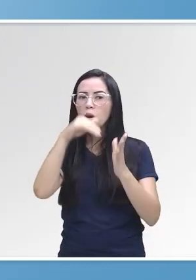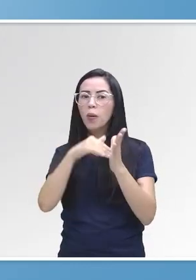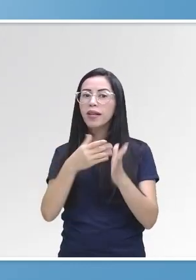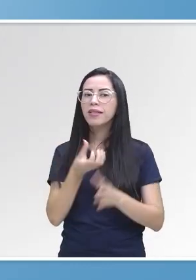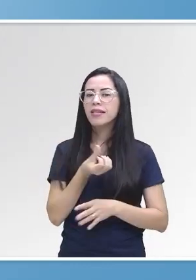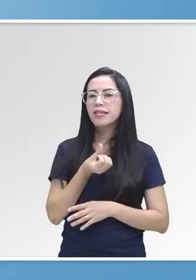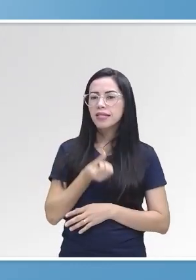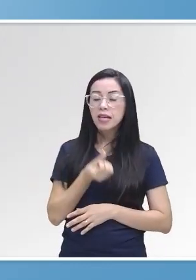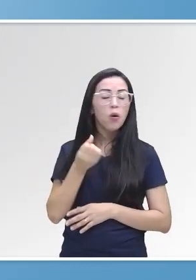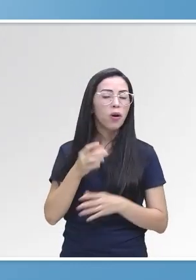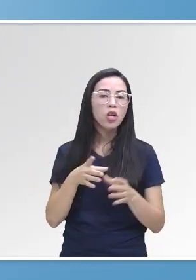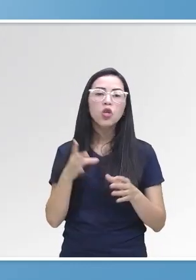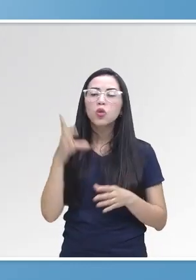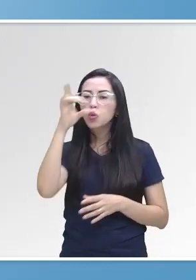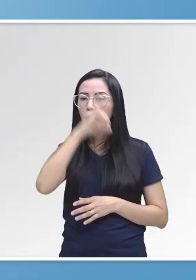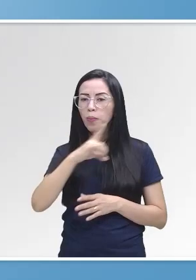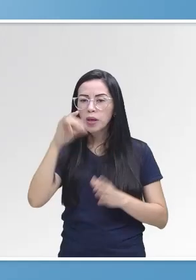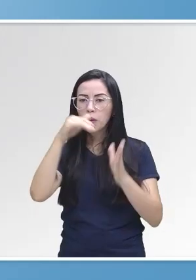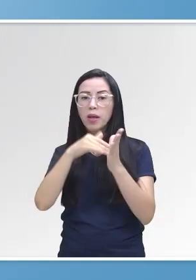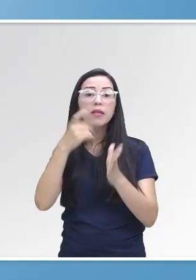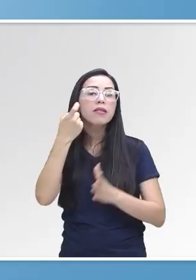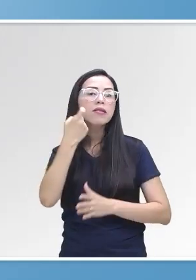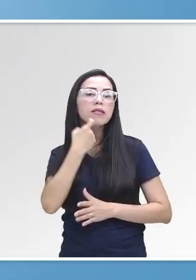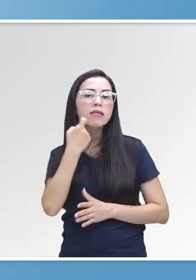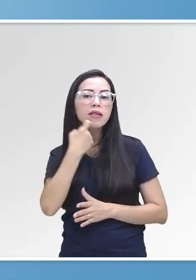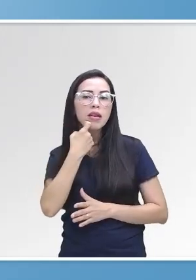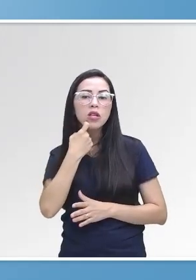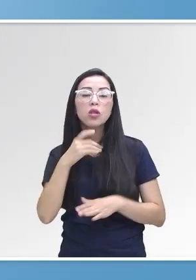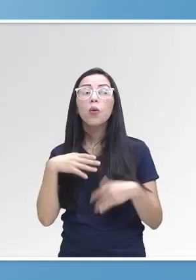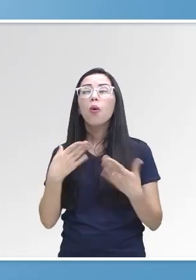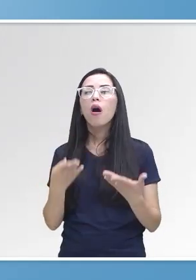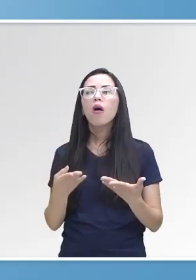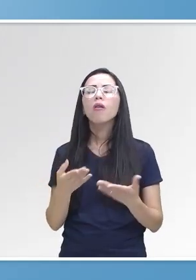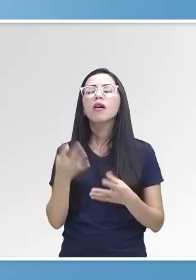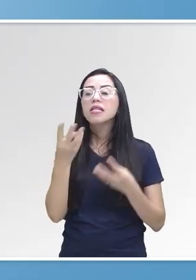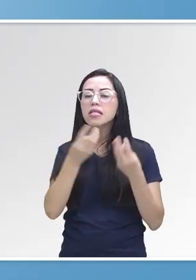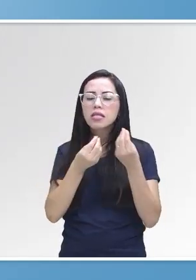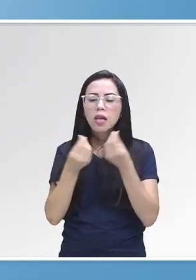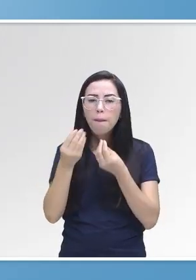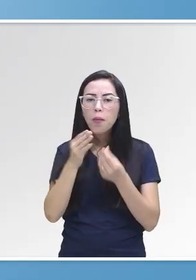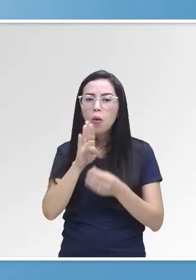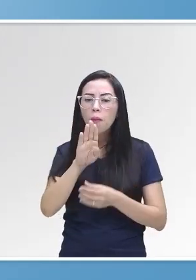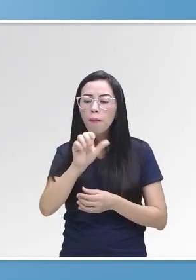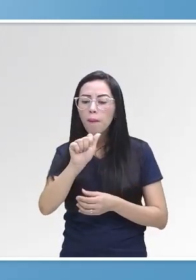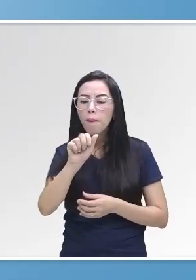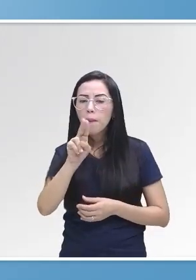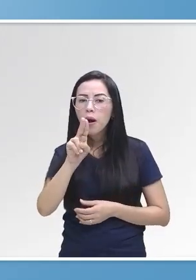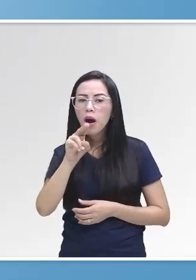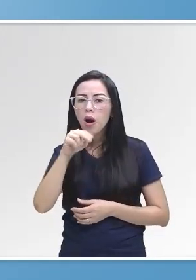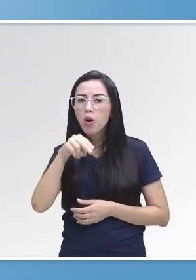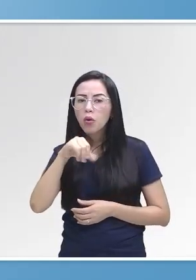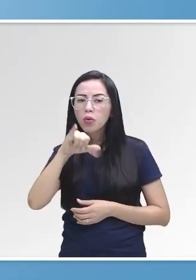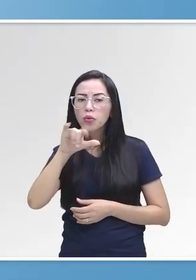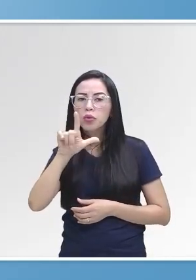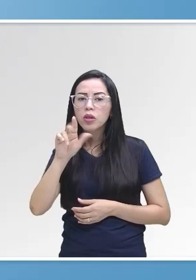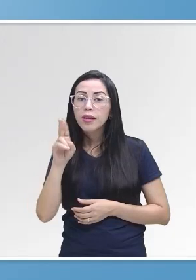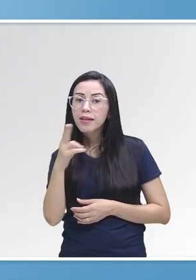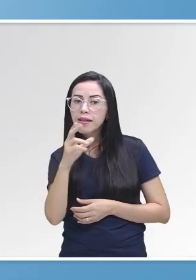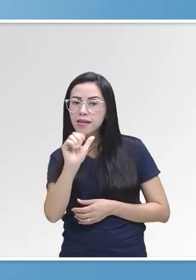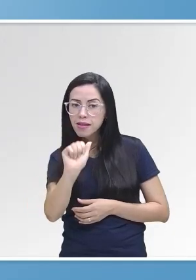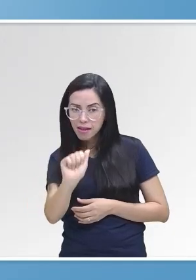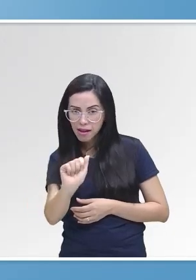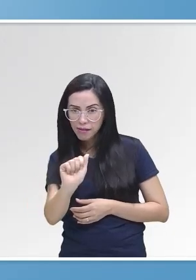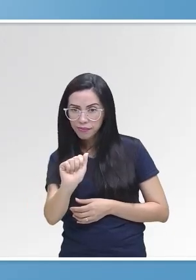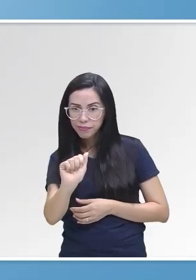baunilha que tinha Quantidade maior né ó é a única o dia que